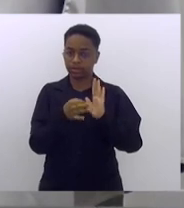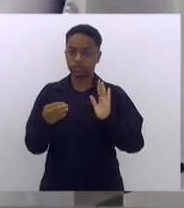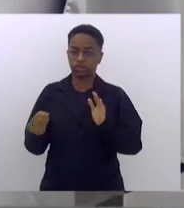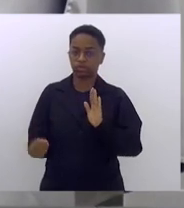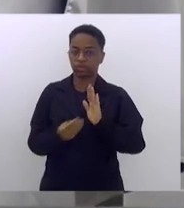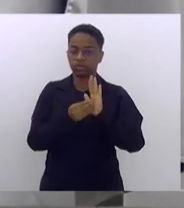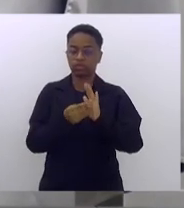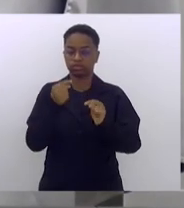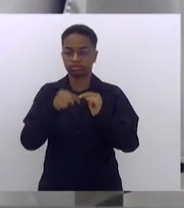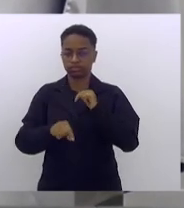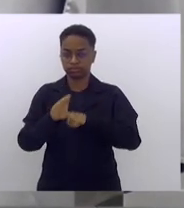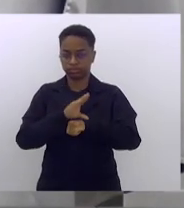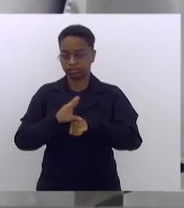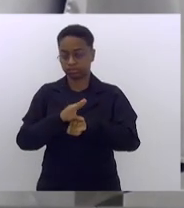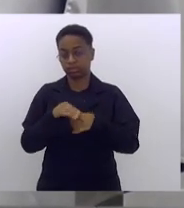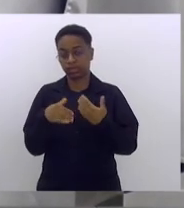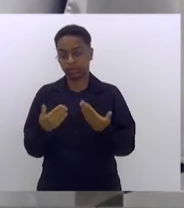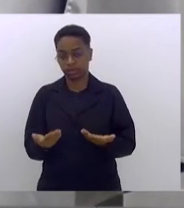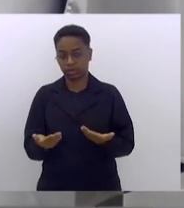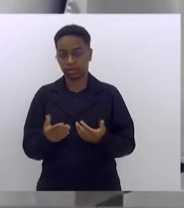inconstitucionalidade. Então,